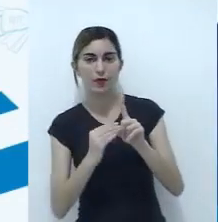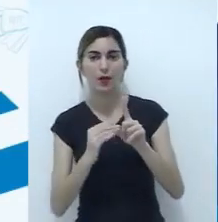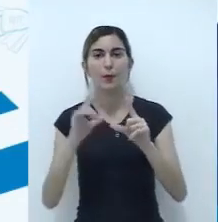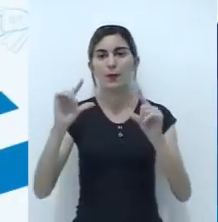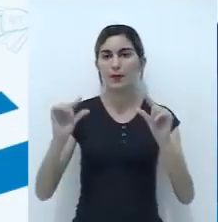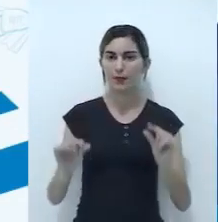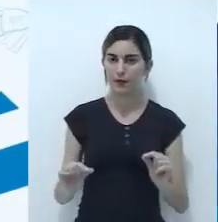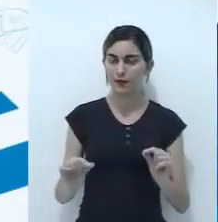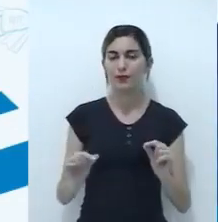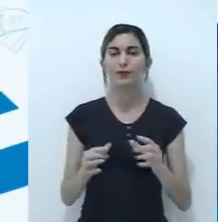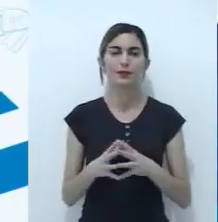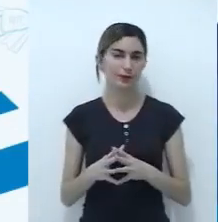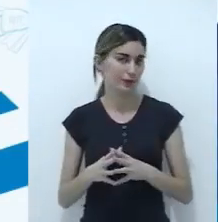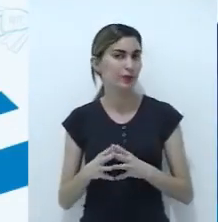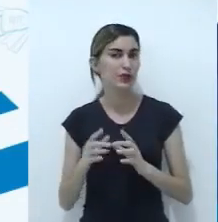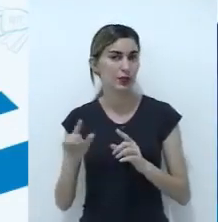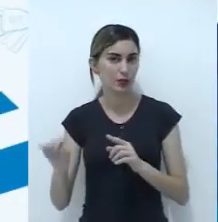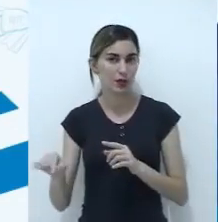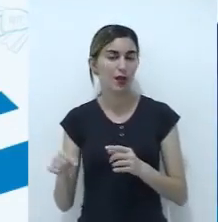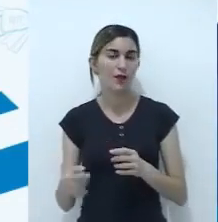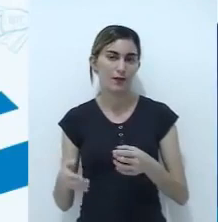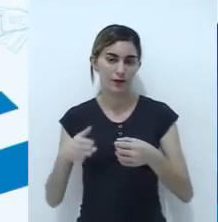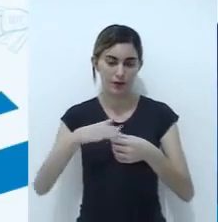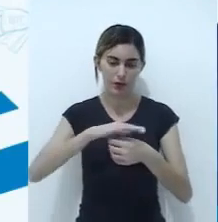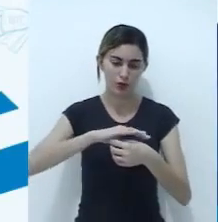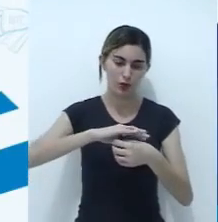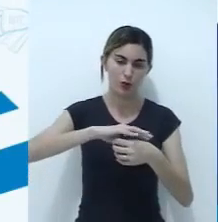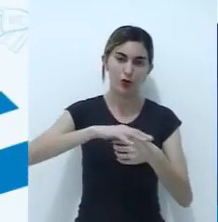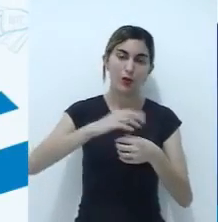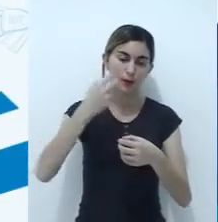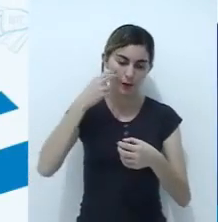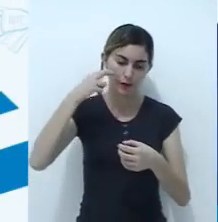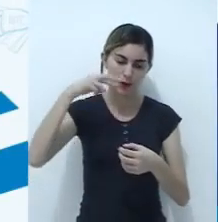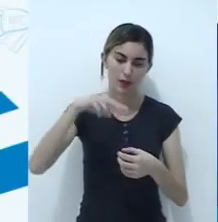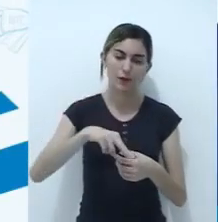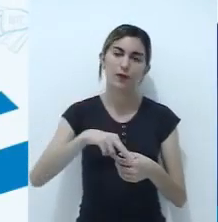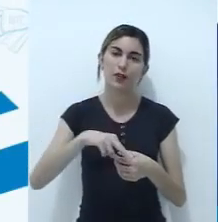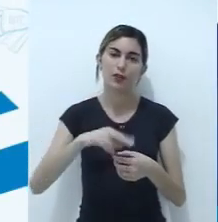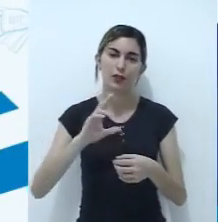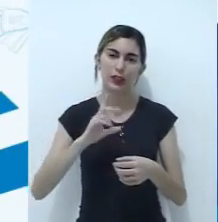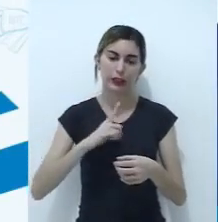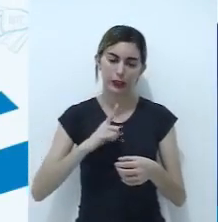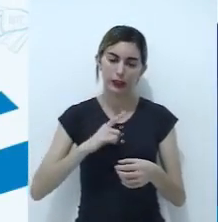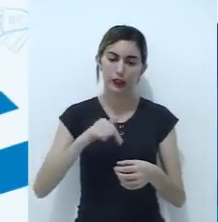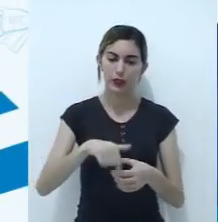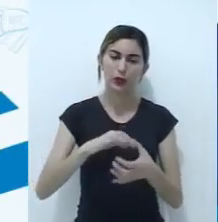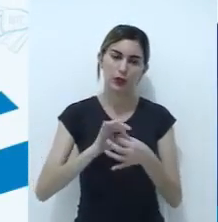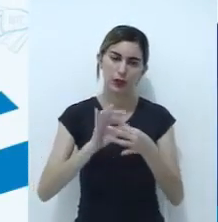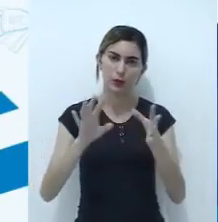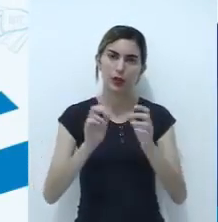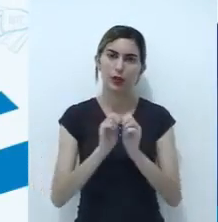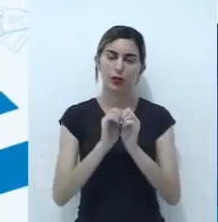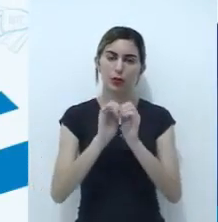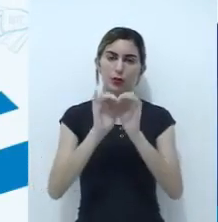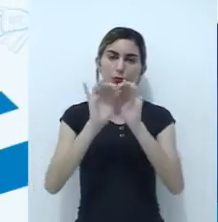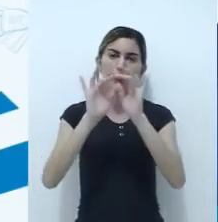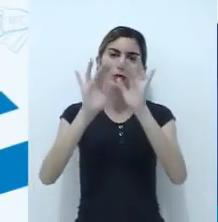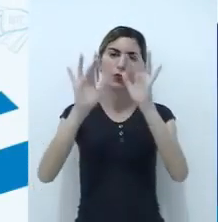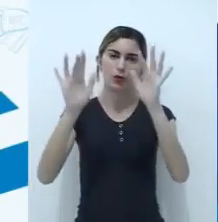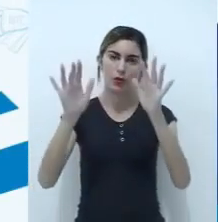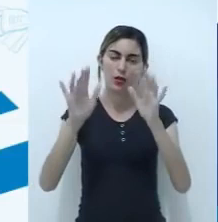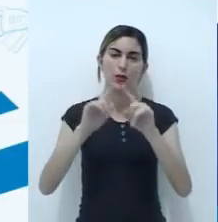estava bem menor, né? E no sistema fechado, dá para observar que está tendo ali a liberação de